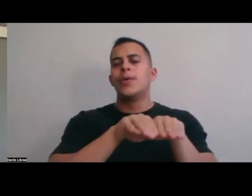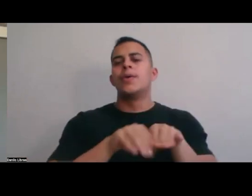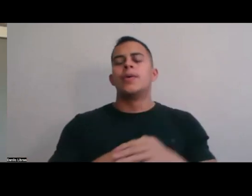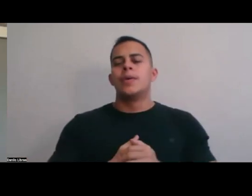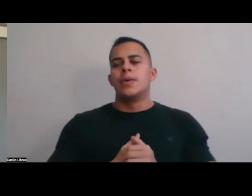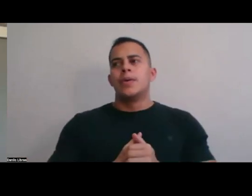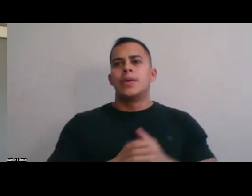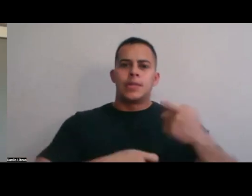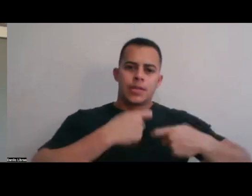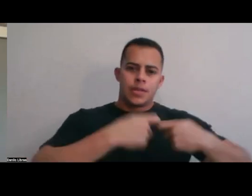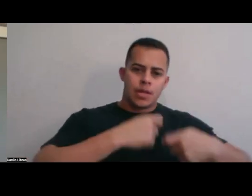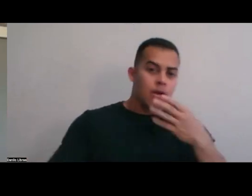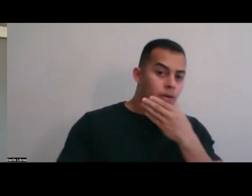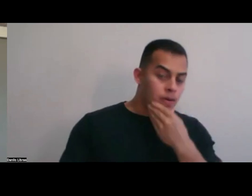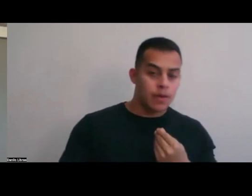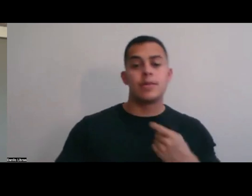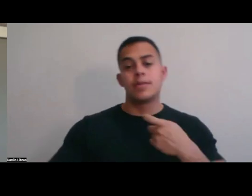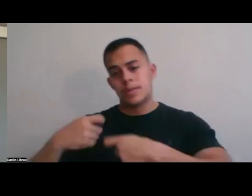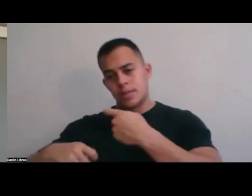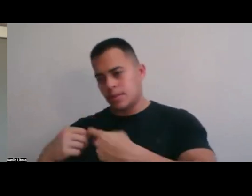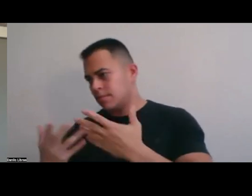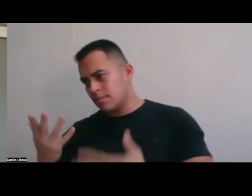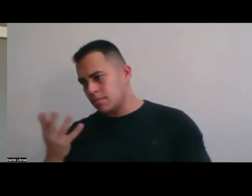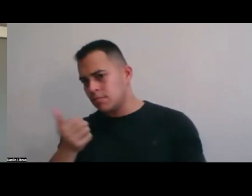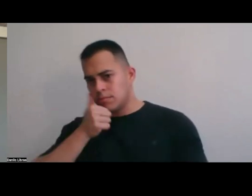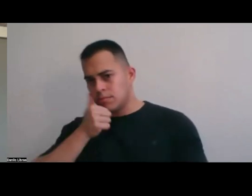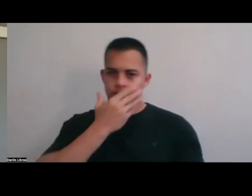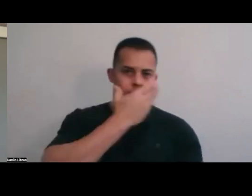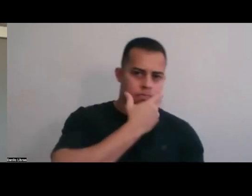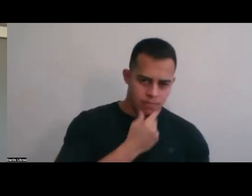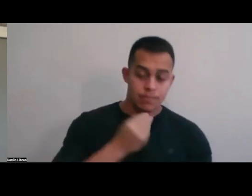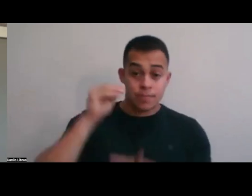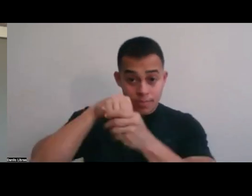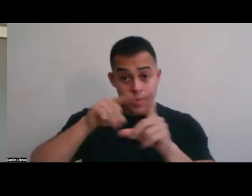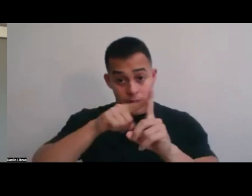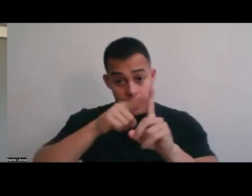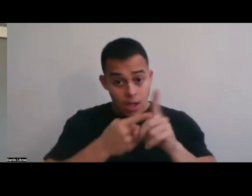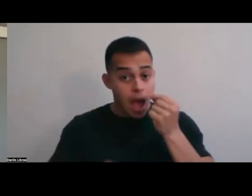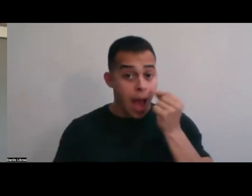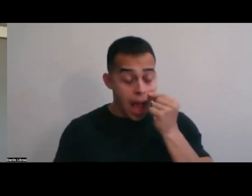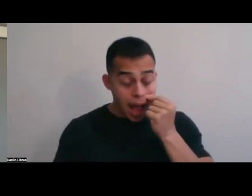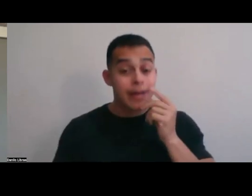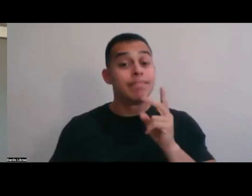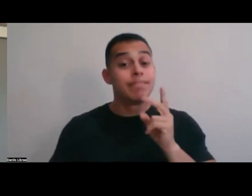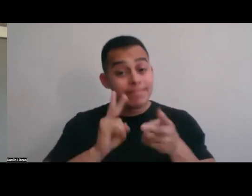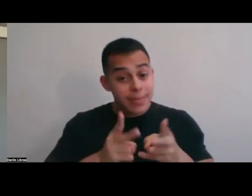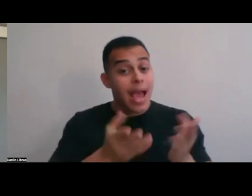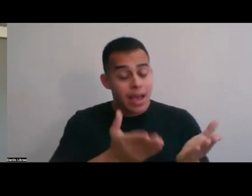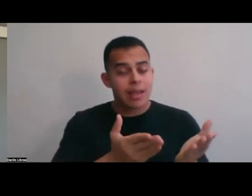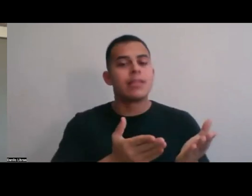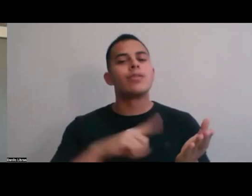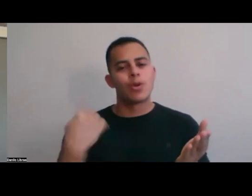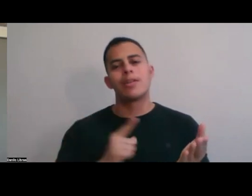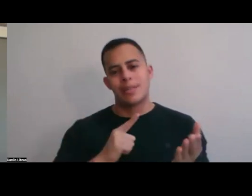para o sexo masculino quanto para o sexo feminino lá dentro do útero do roedor. E ainda assim, a gente tem muitos efeitos